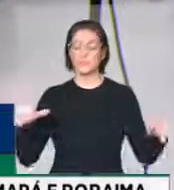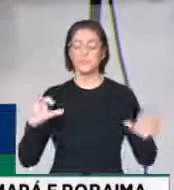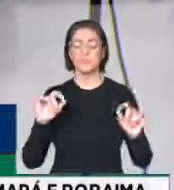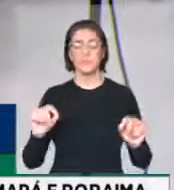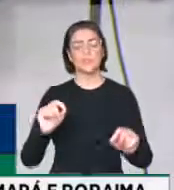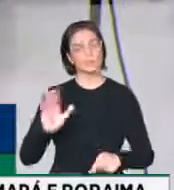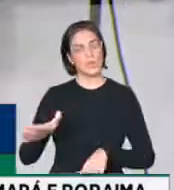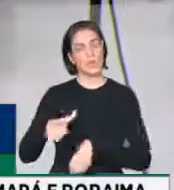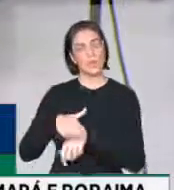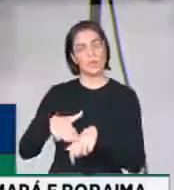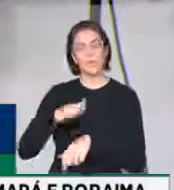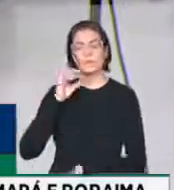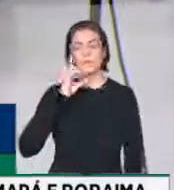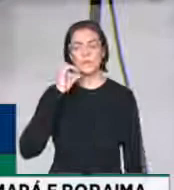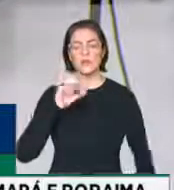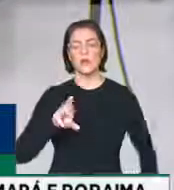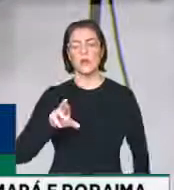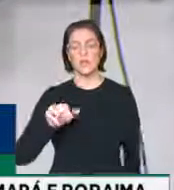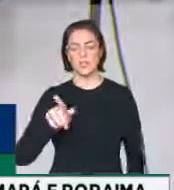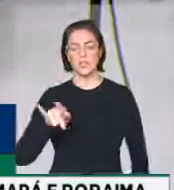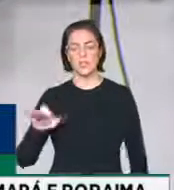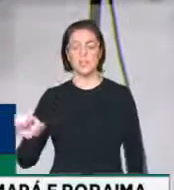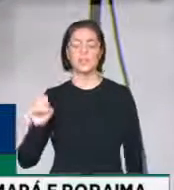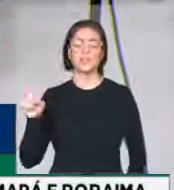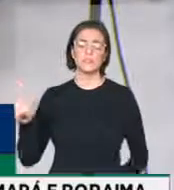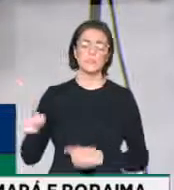nosso deputado Edmilson Rodrigues, que vai orientar o nosso